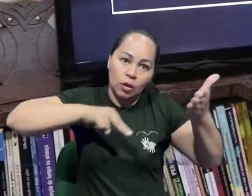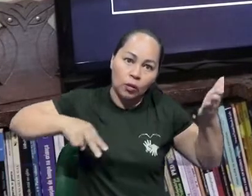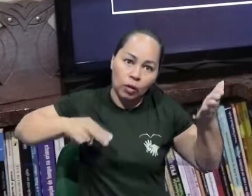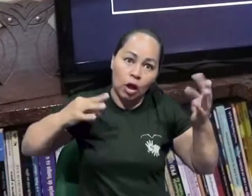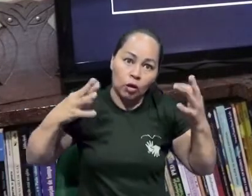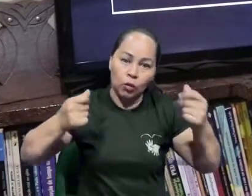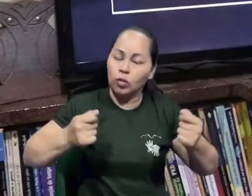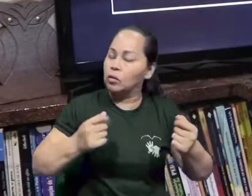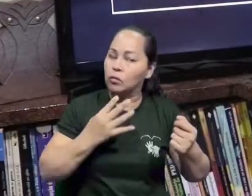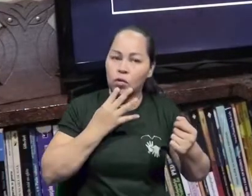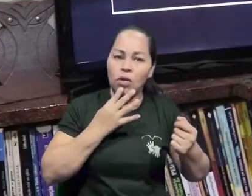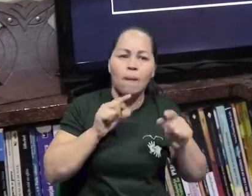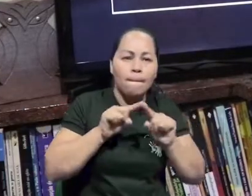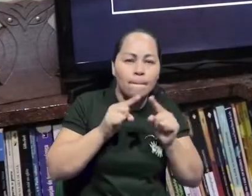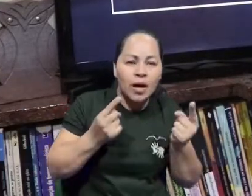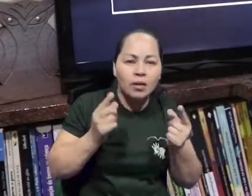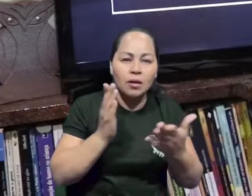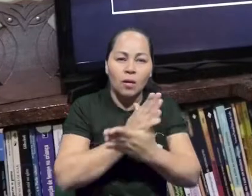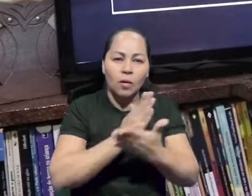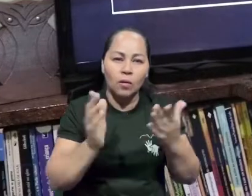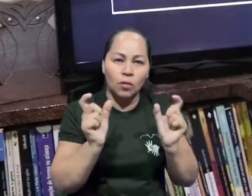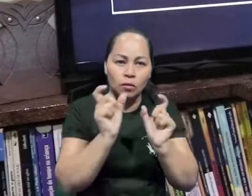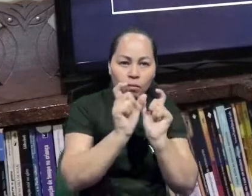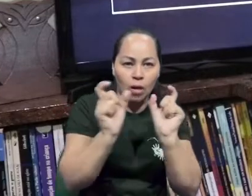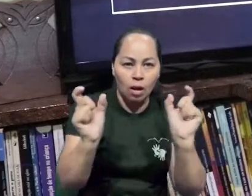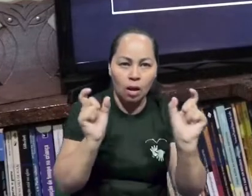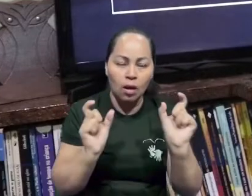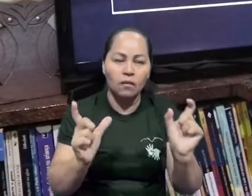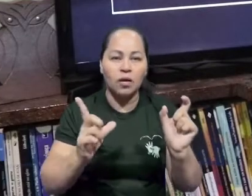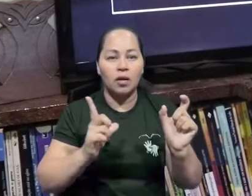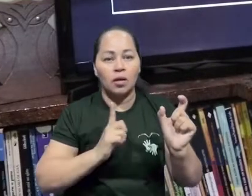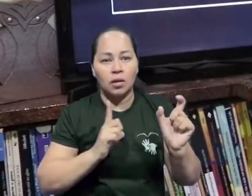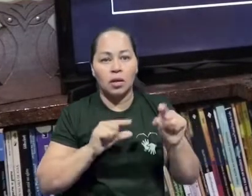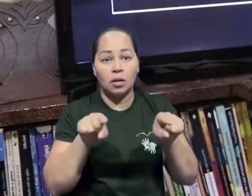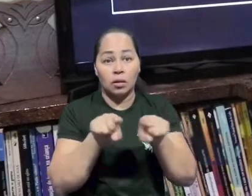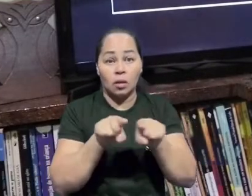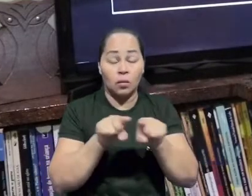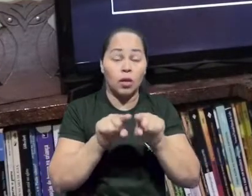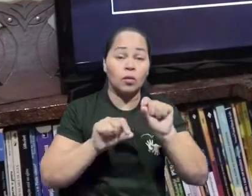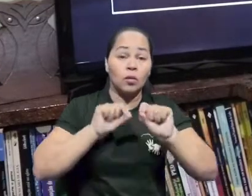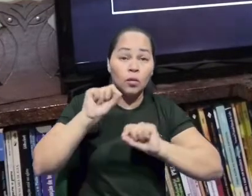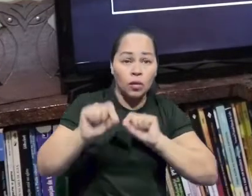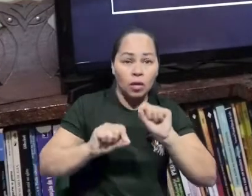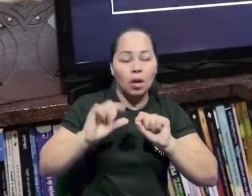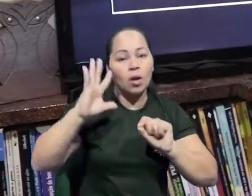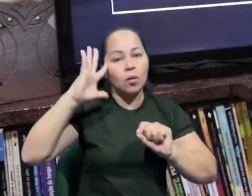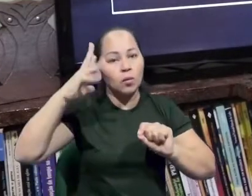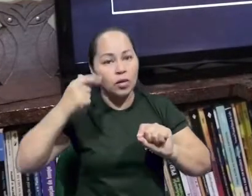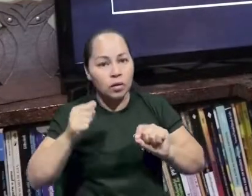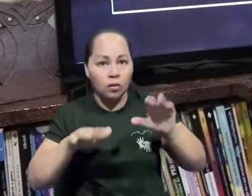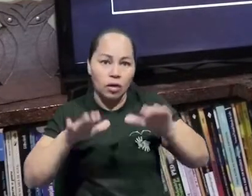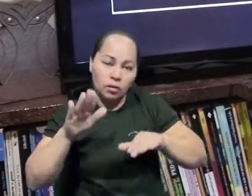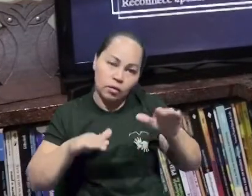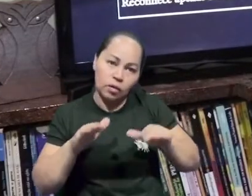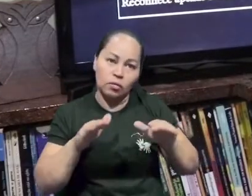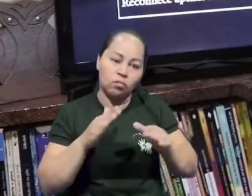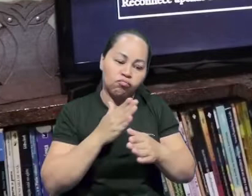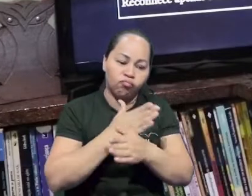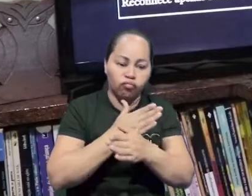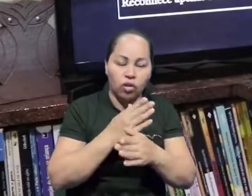né? E coesão baixa. Então coesão e coerência fica defasado aí para esse aluno.